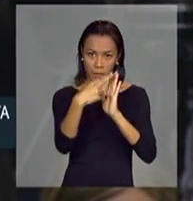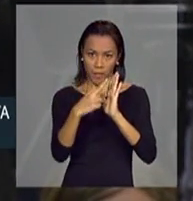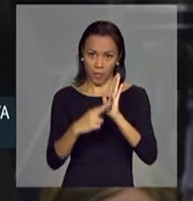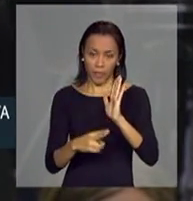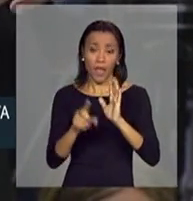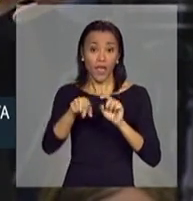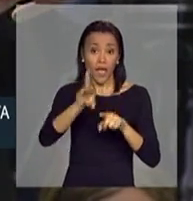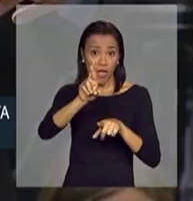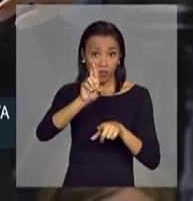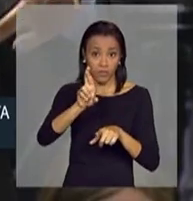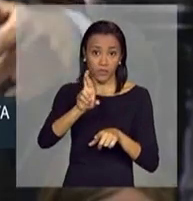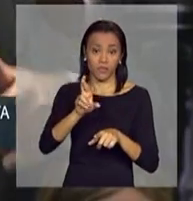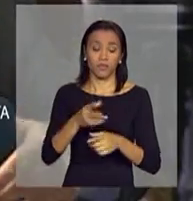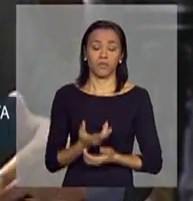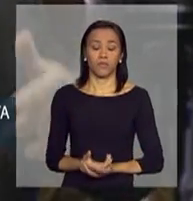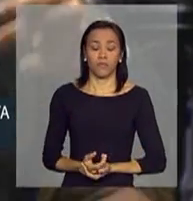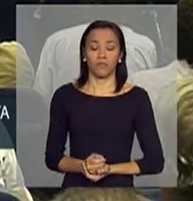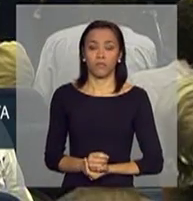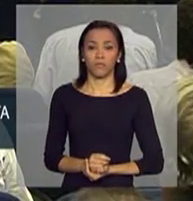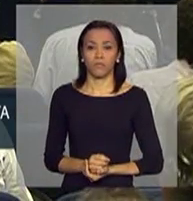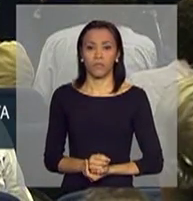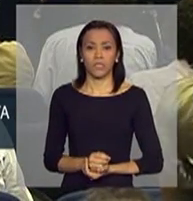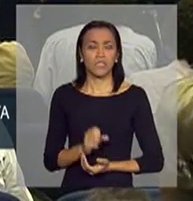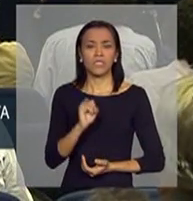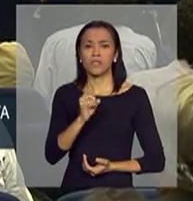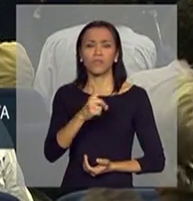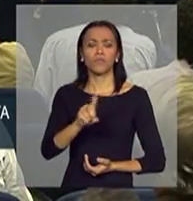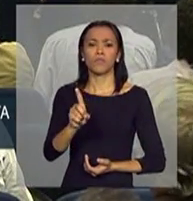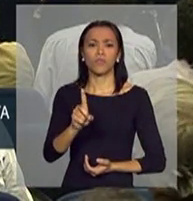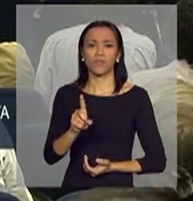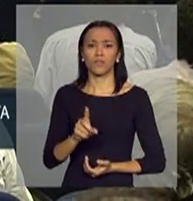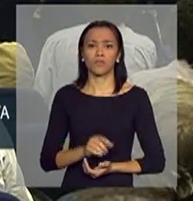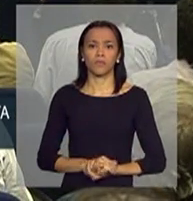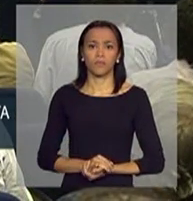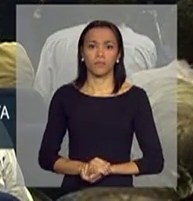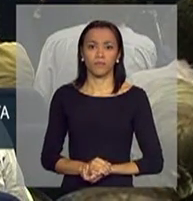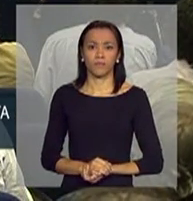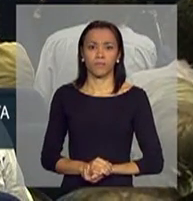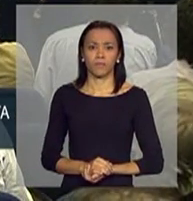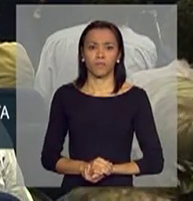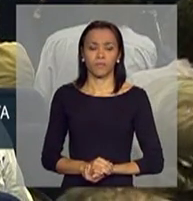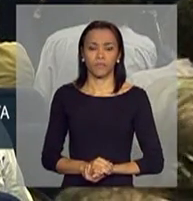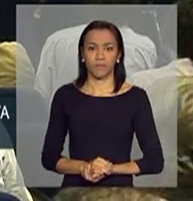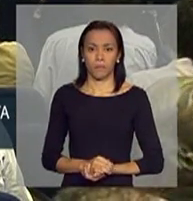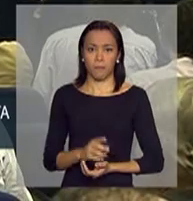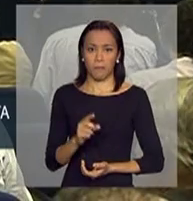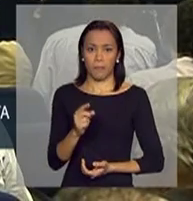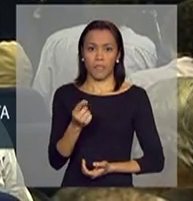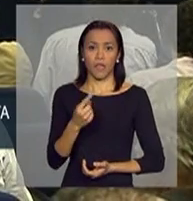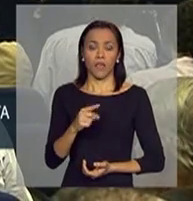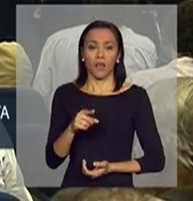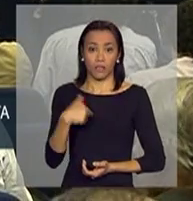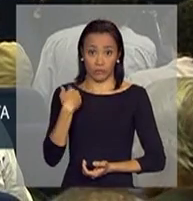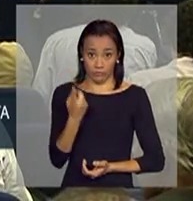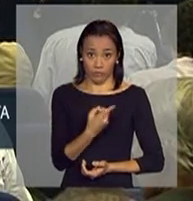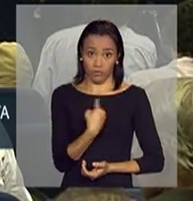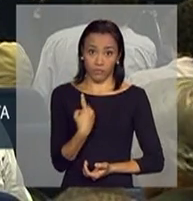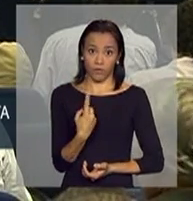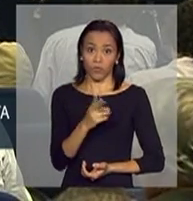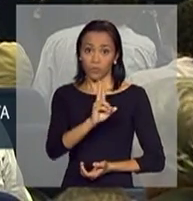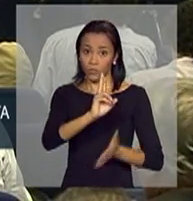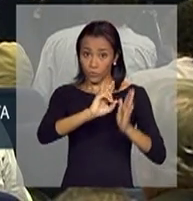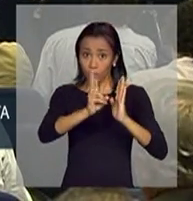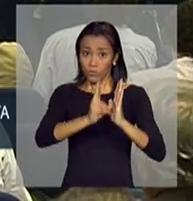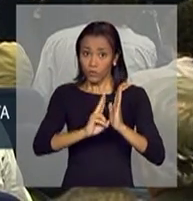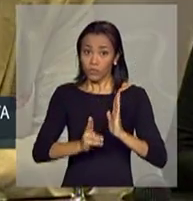aqui demonstrados. E se não foram... Serão, ainda que não serão apresentados, não, esses nomes e tal.